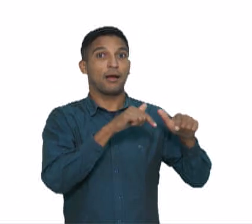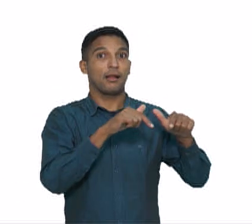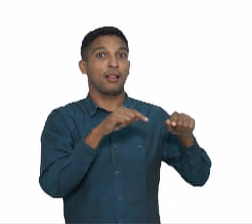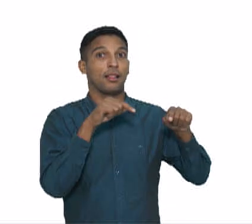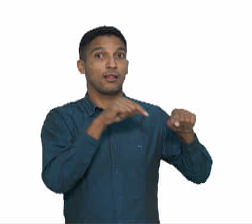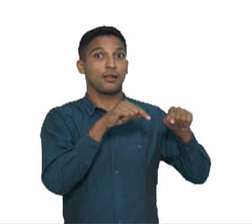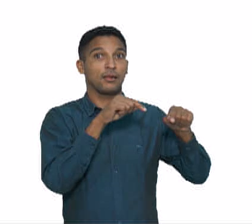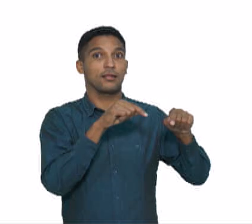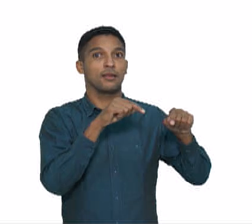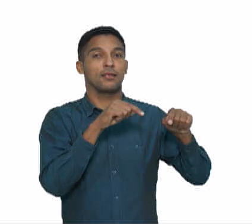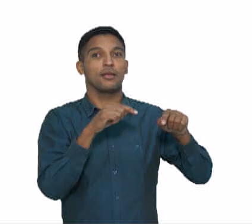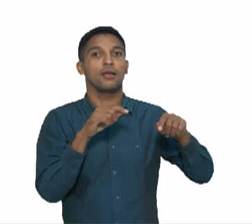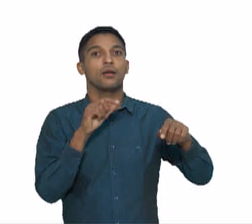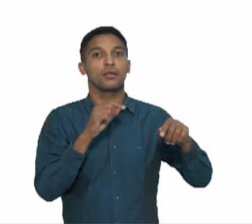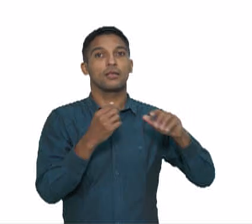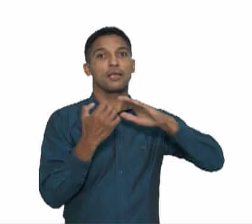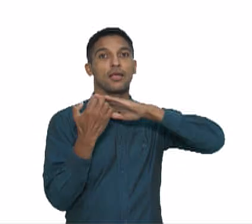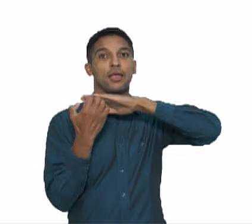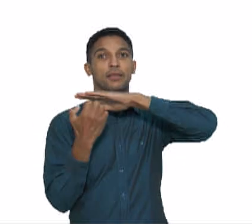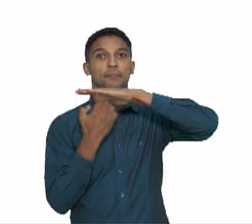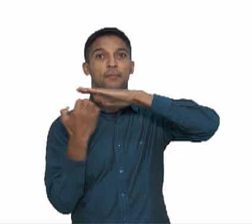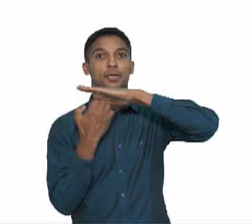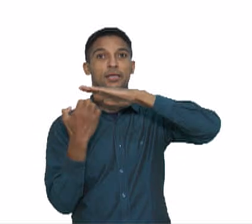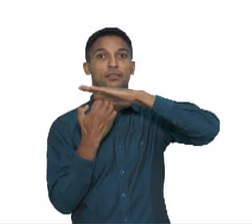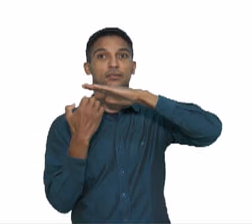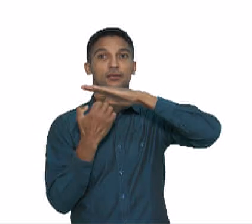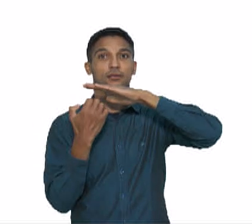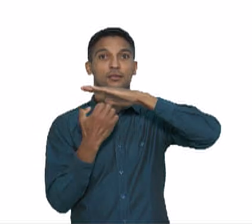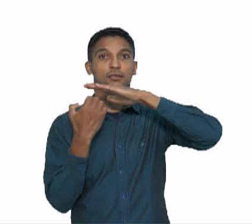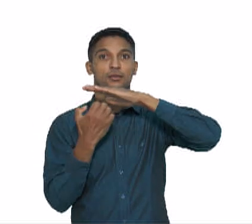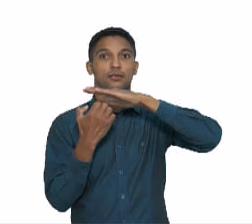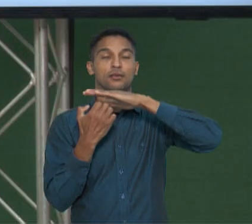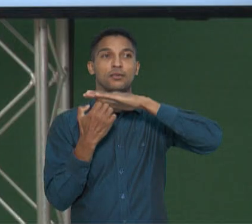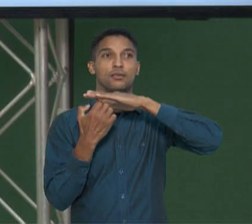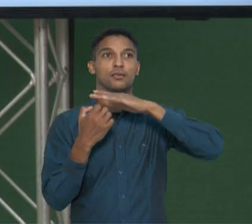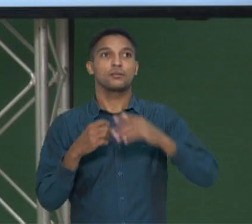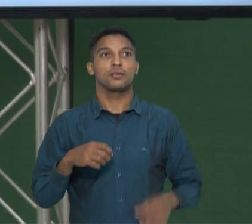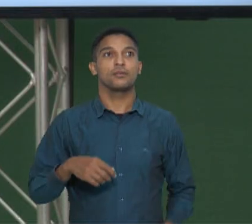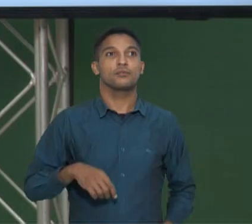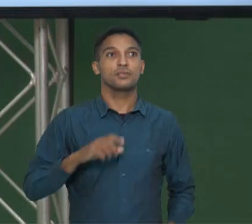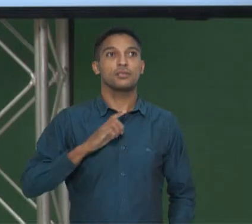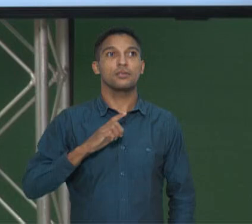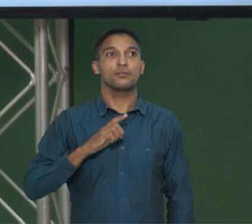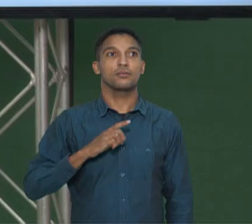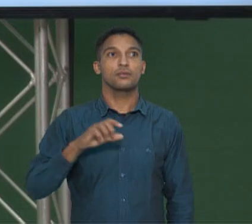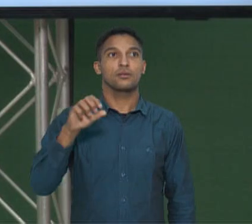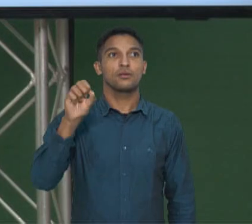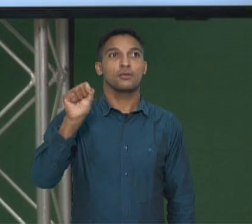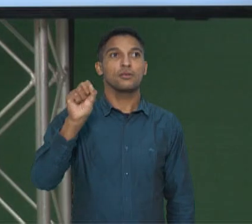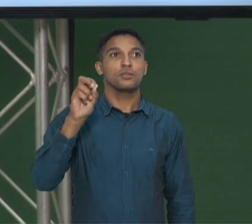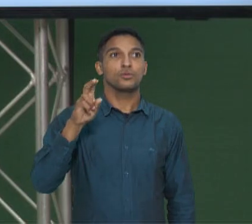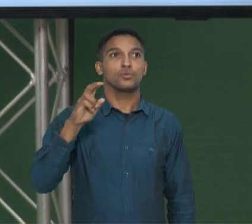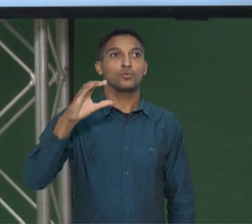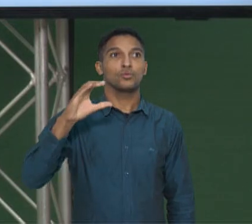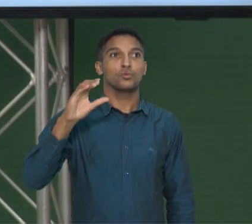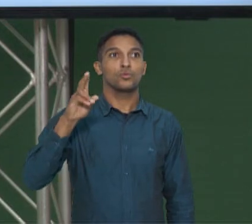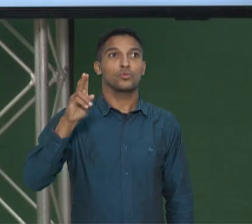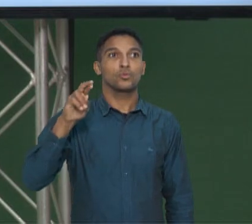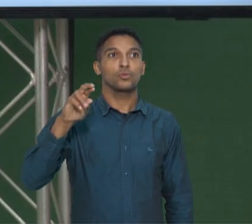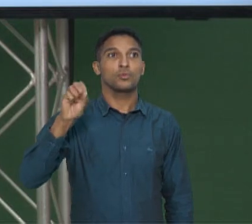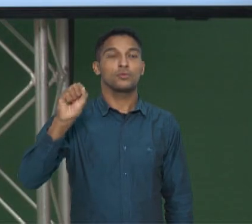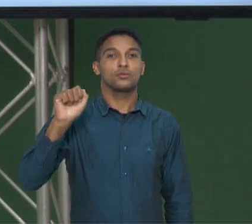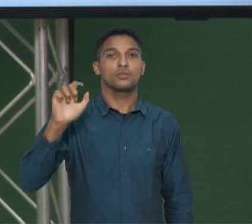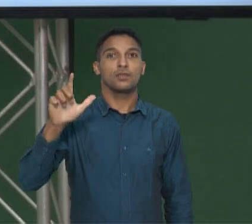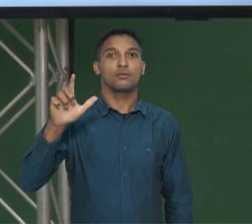colega de la empresa para uma sucursal, ou seja, uma filial. Você está indo de um país para outro, né? Saindo aqui do Brasil,